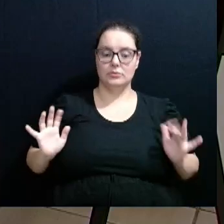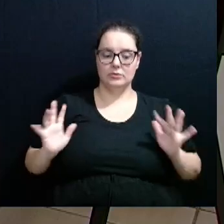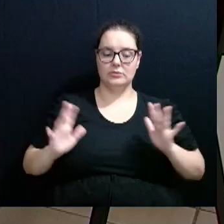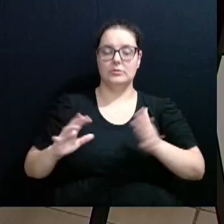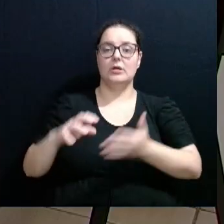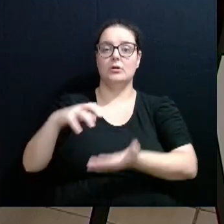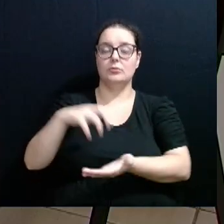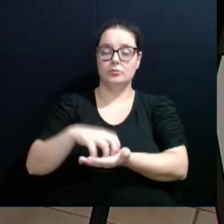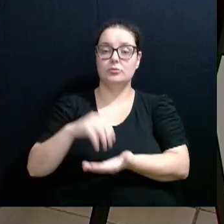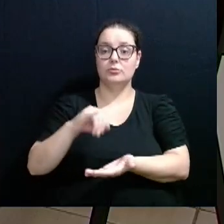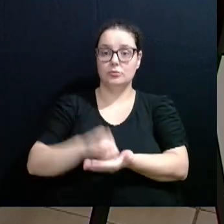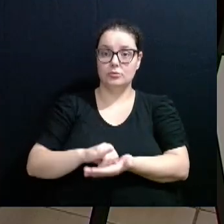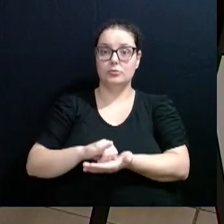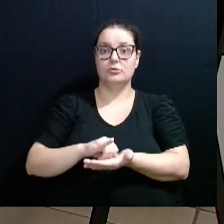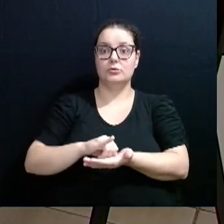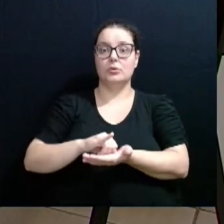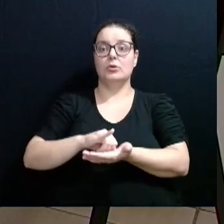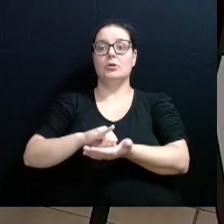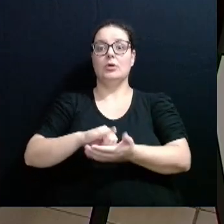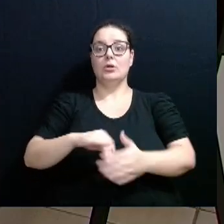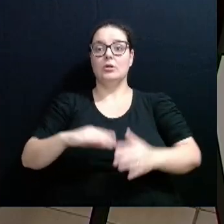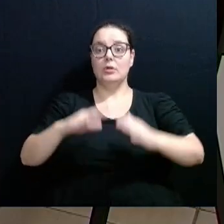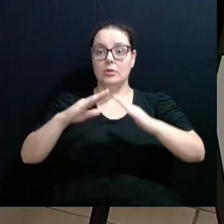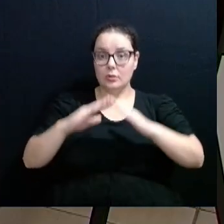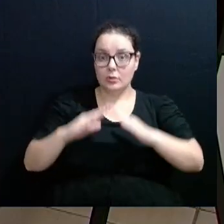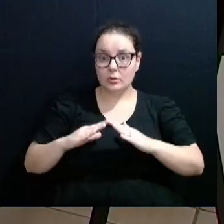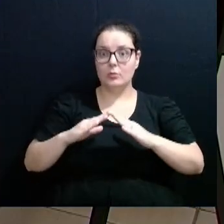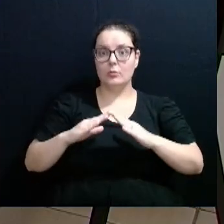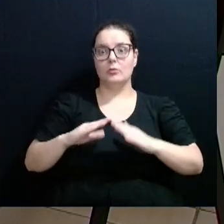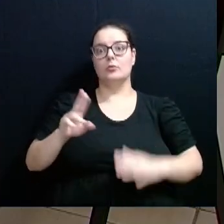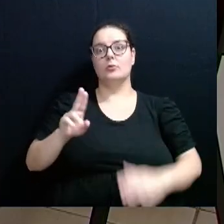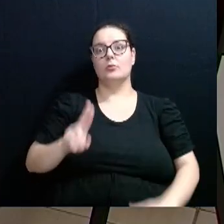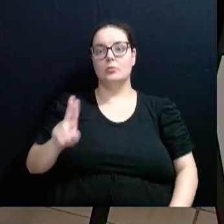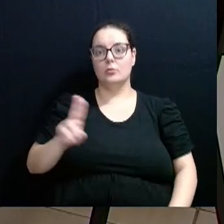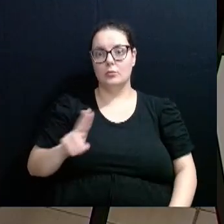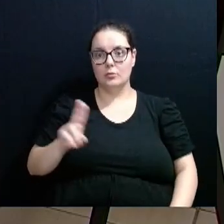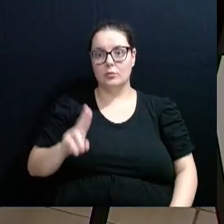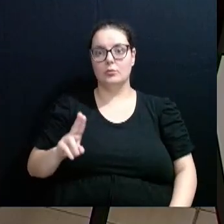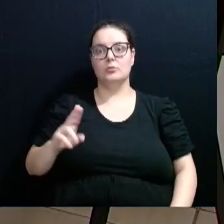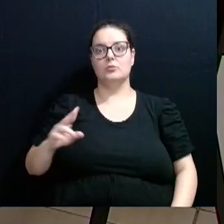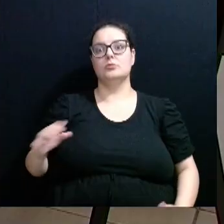gostem do centro, morem no centro, usem o centro. A gente quer